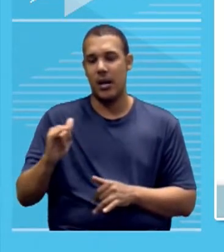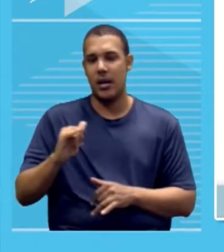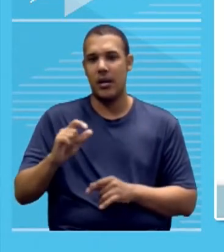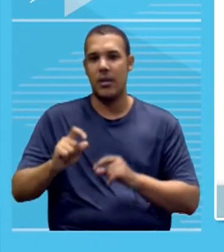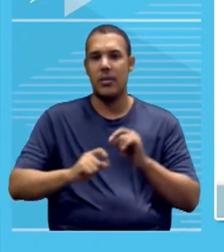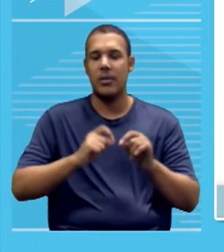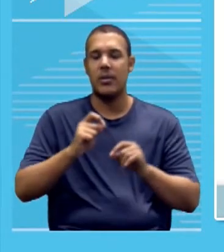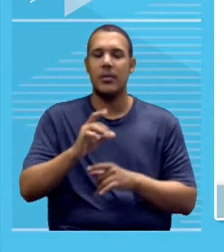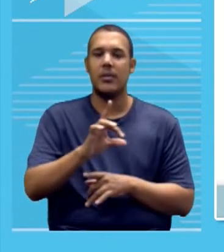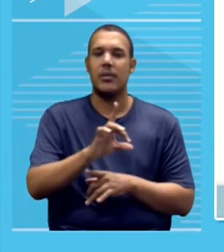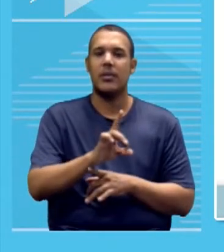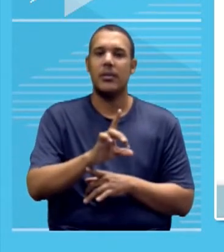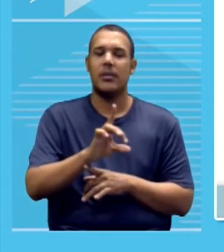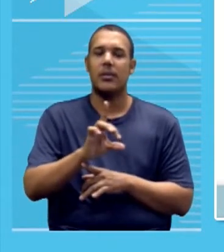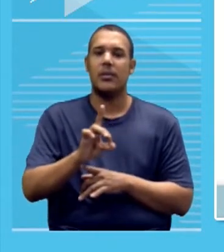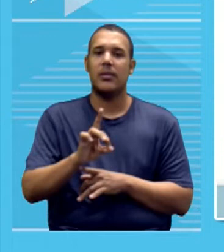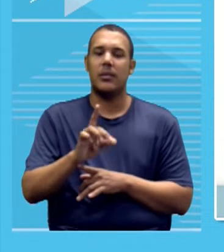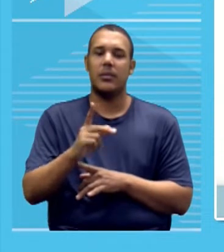D.